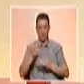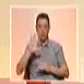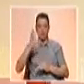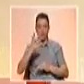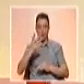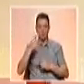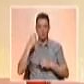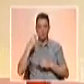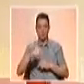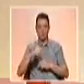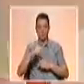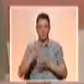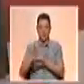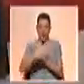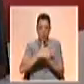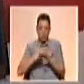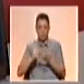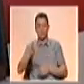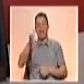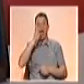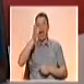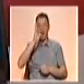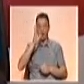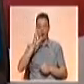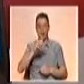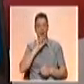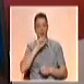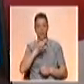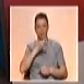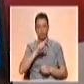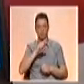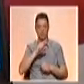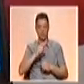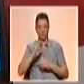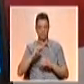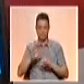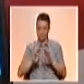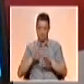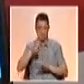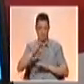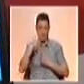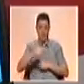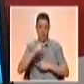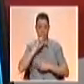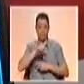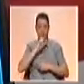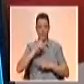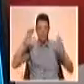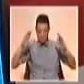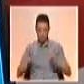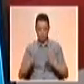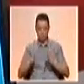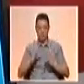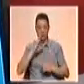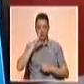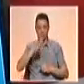o seu impacto nos recursos hídricos. Uhum. E isso é muito útil. E é possível, a partir daí, também perceber onde é que pode diminuir essa pegada